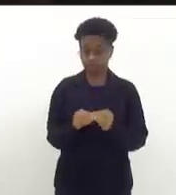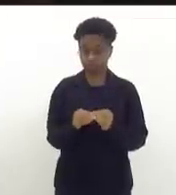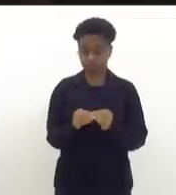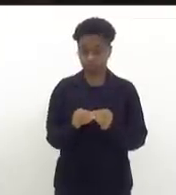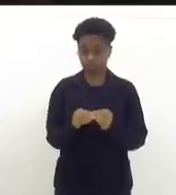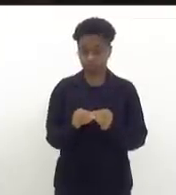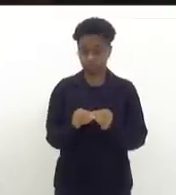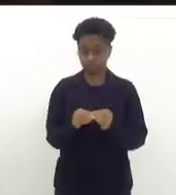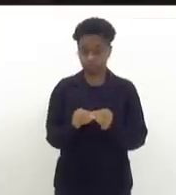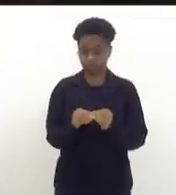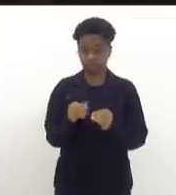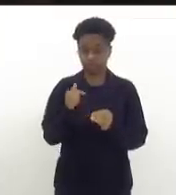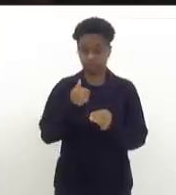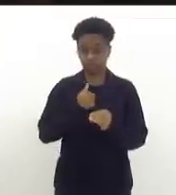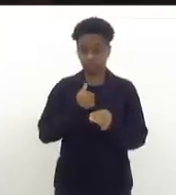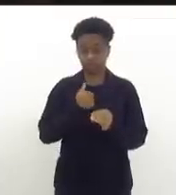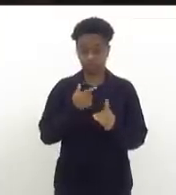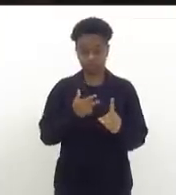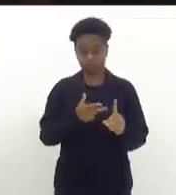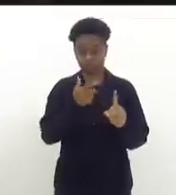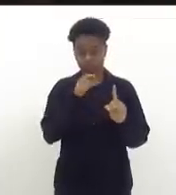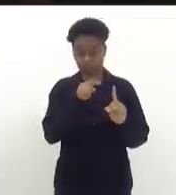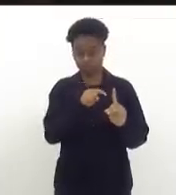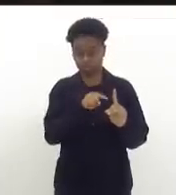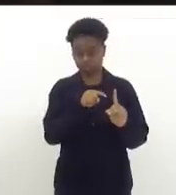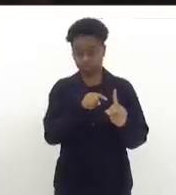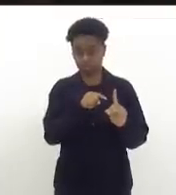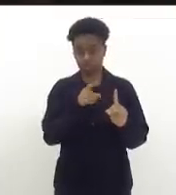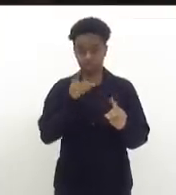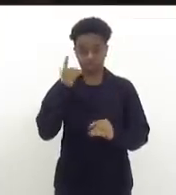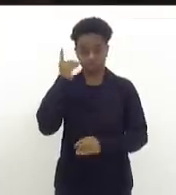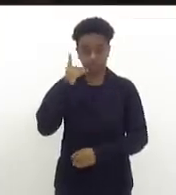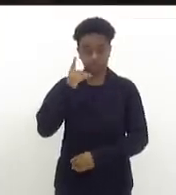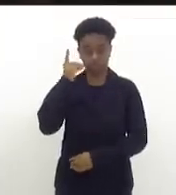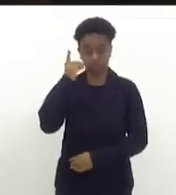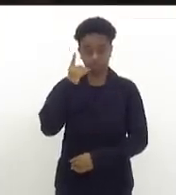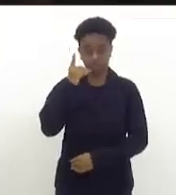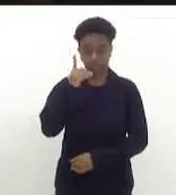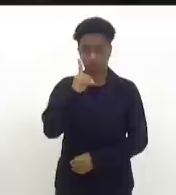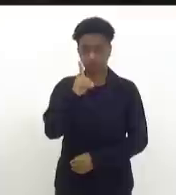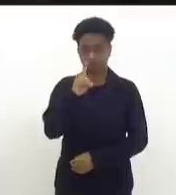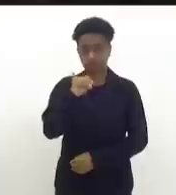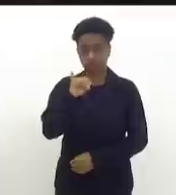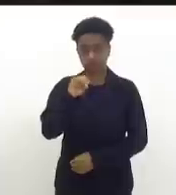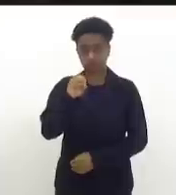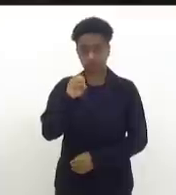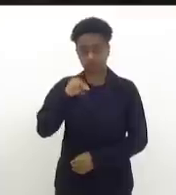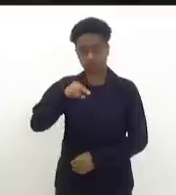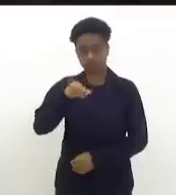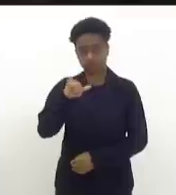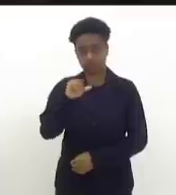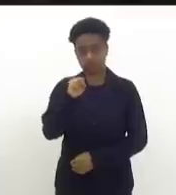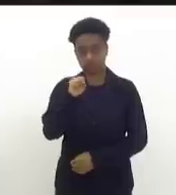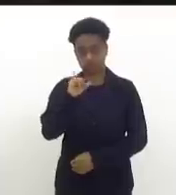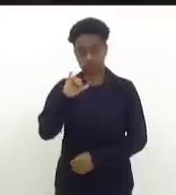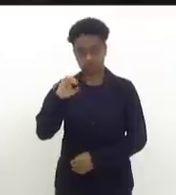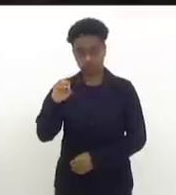veja aqui em plenário o deputado Dionísio Lins